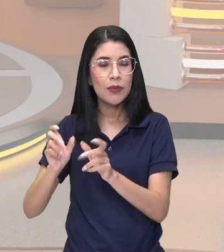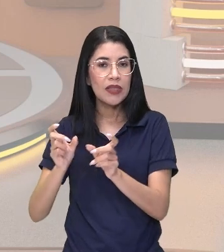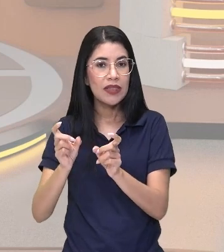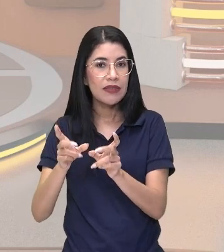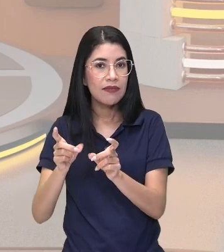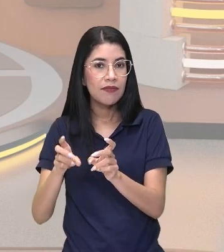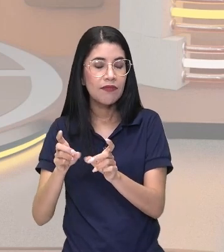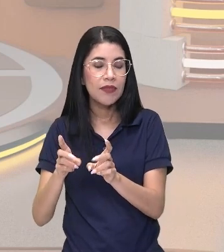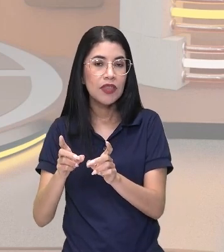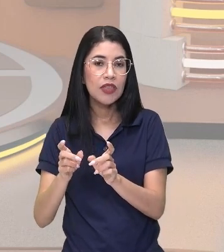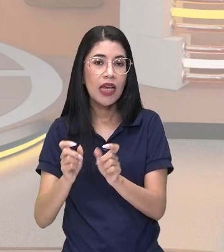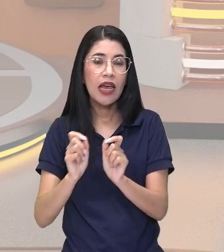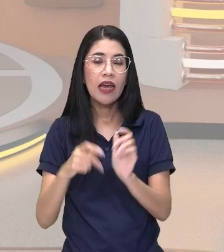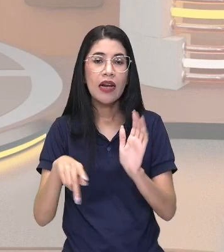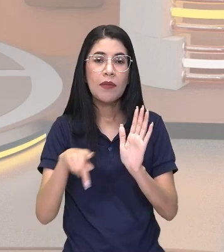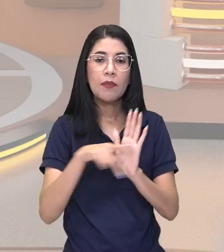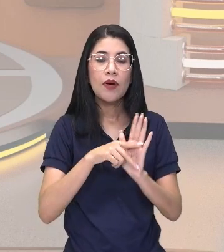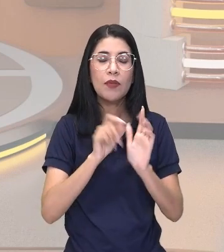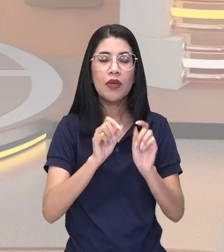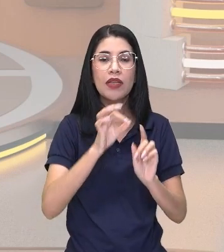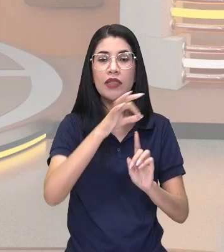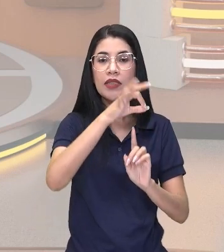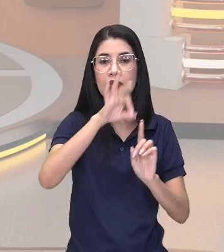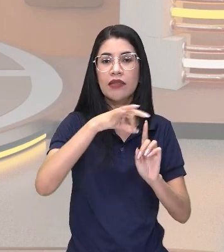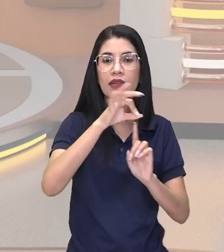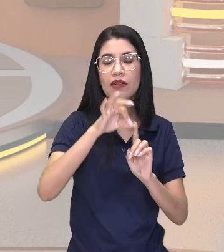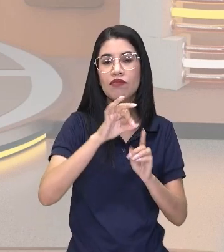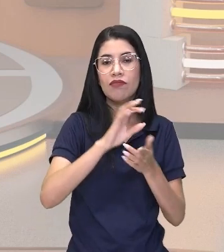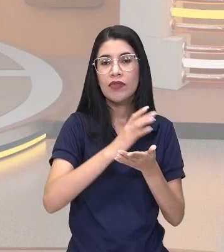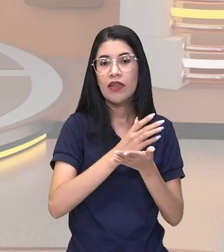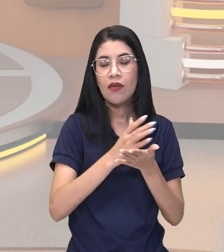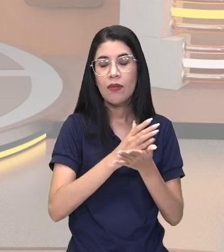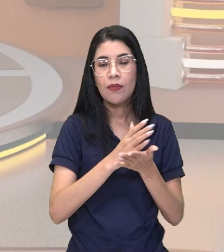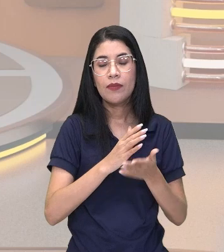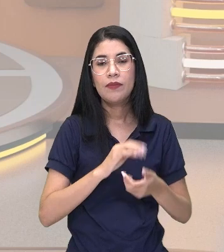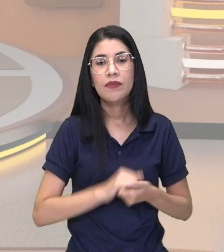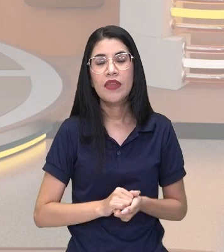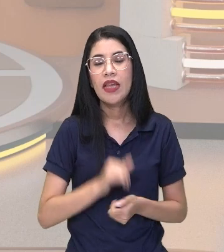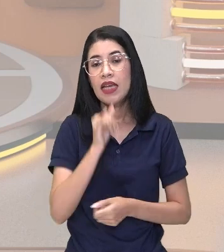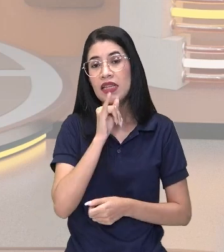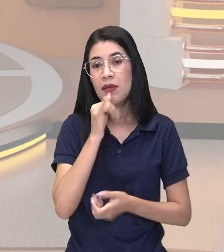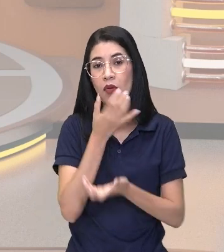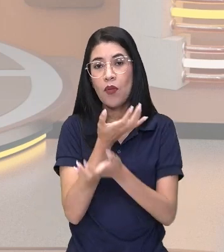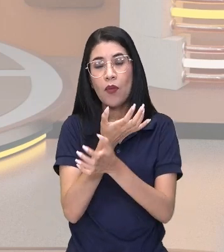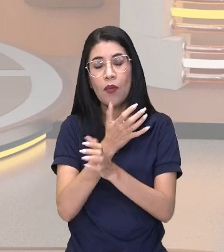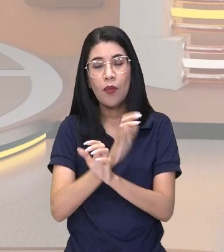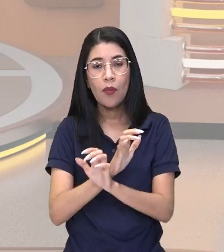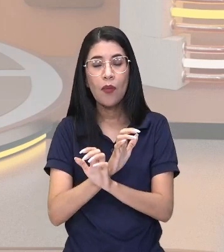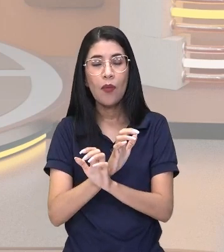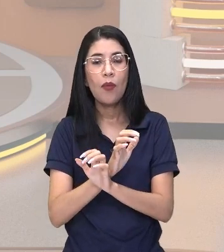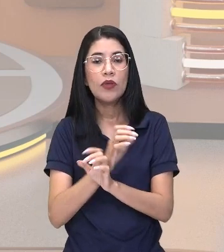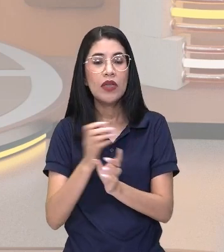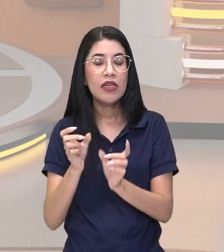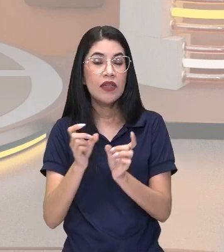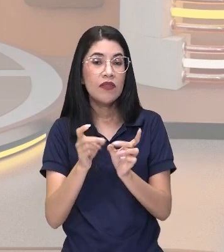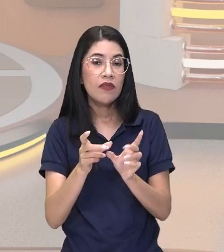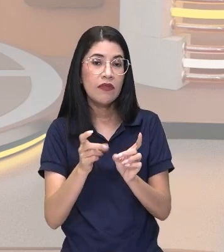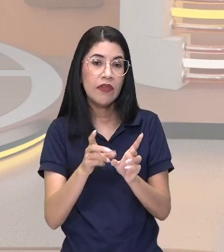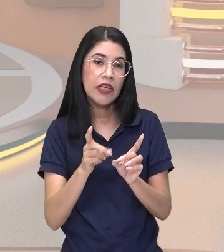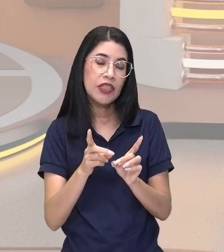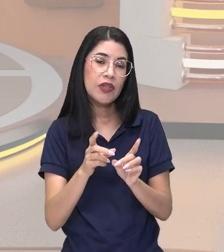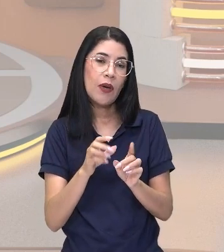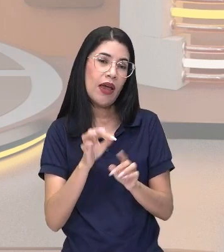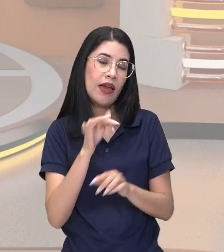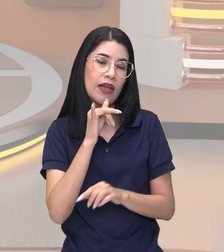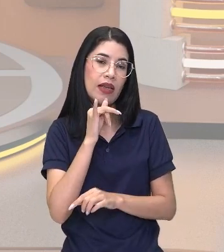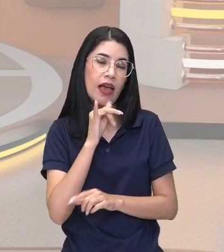vendiam, pertenciam a alguns santos. Basicamente um pedaço de osso, a grosso modo, que era vendido como se fosse o